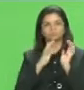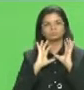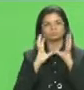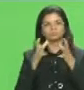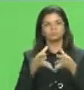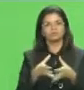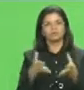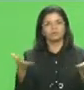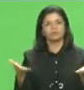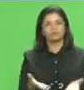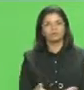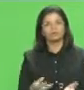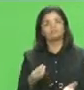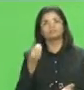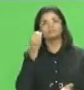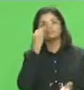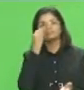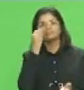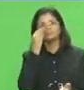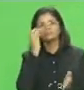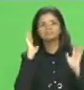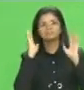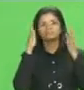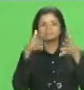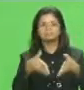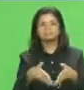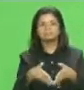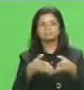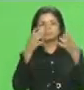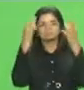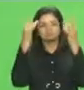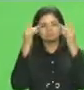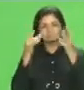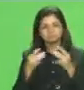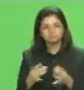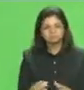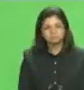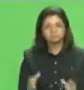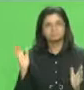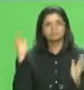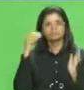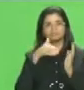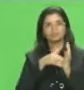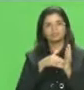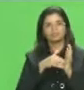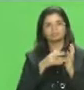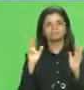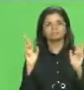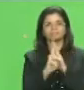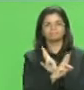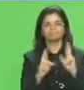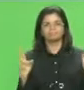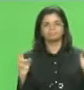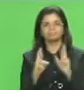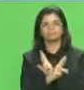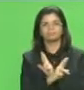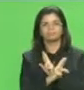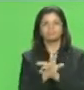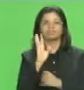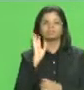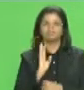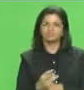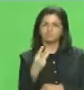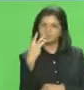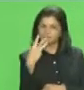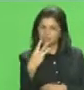destinado às considerações finais e aos direitos de resposta. Foram três pedidos